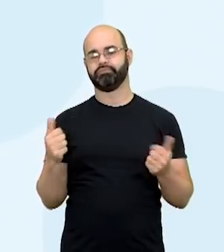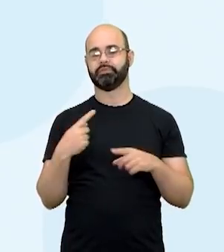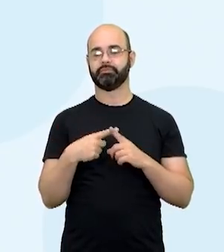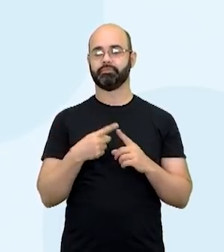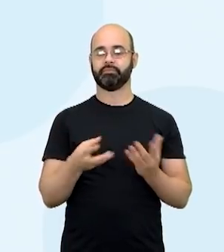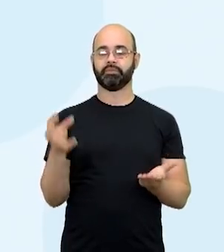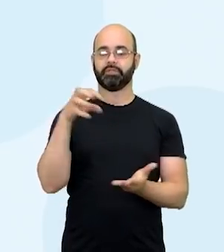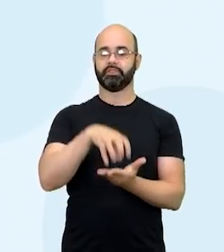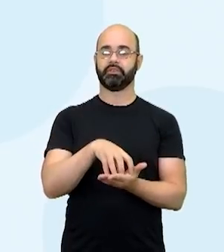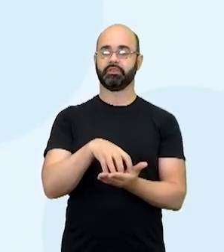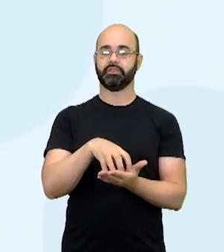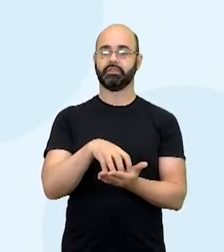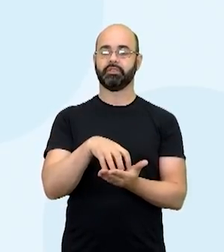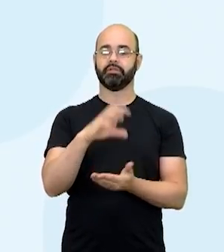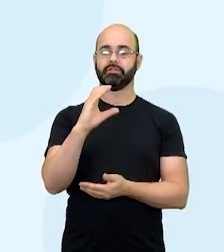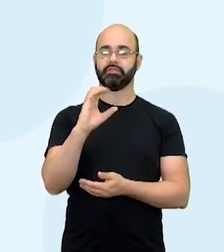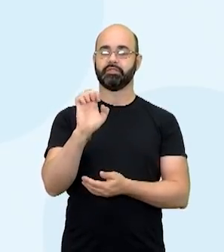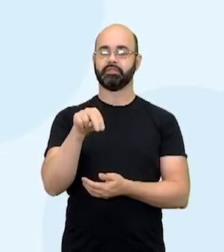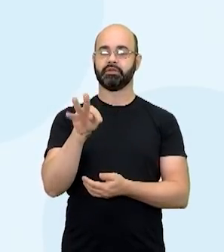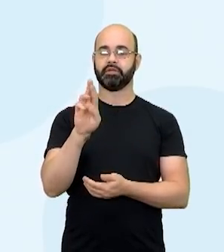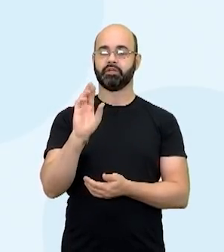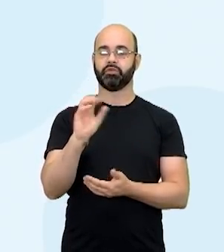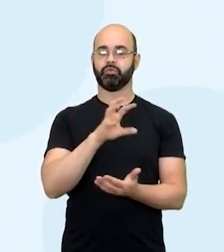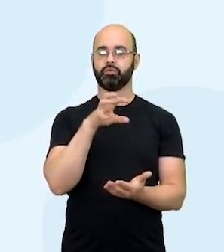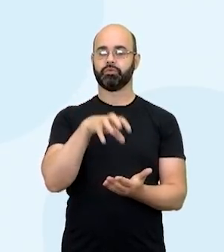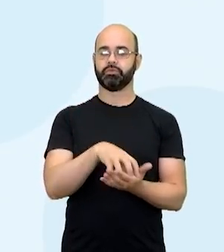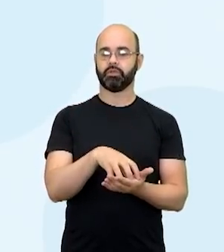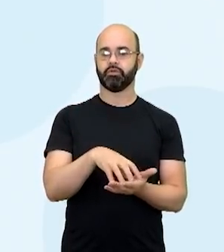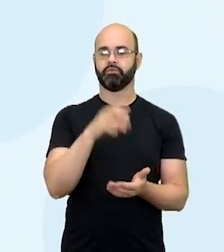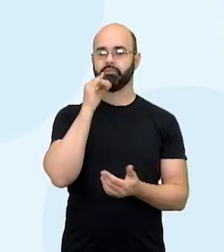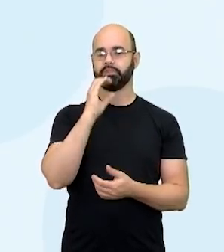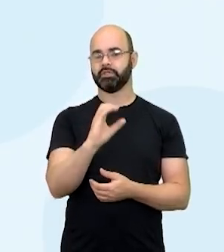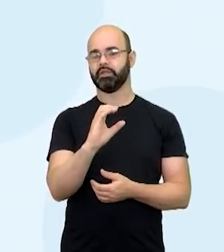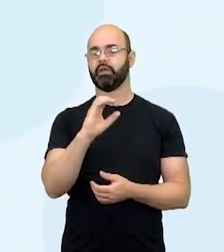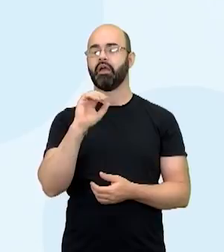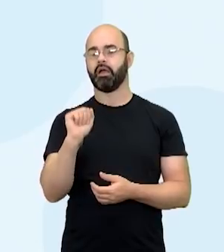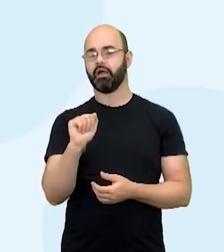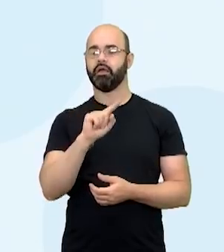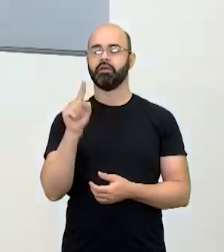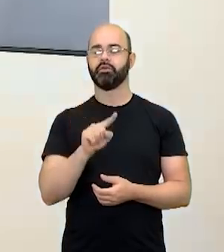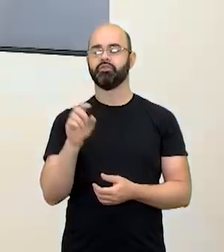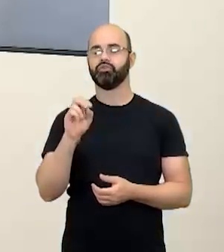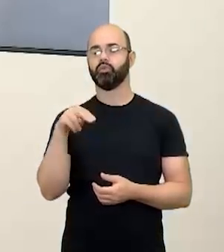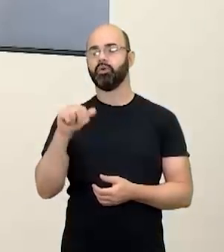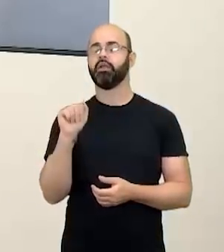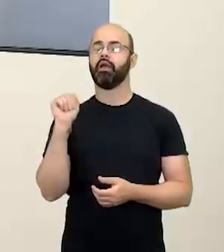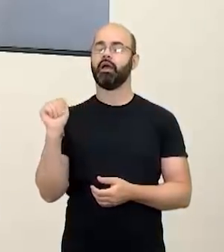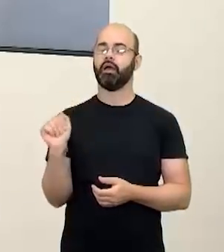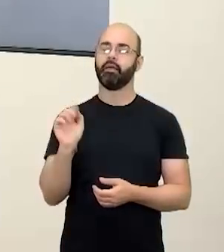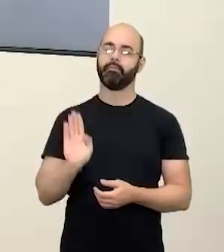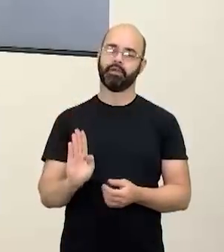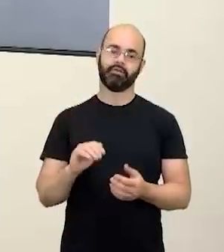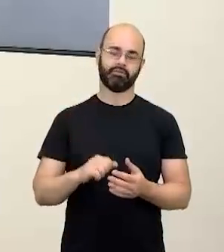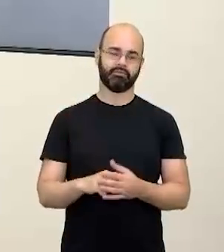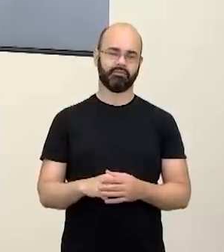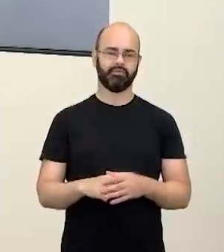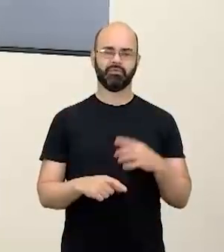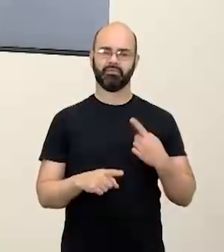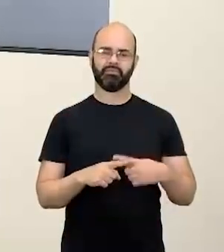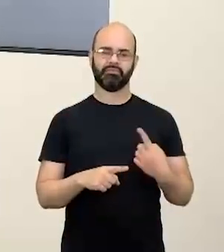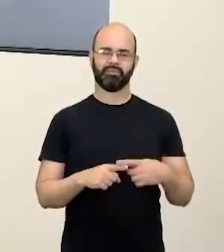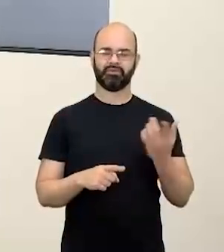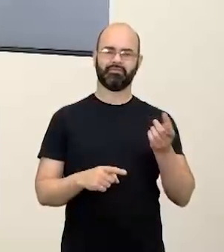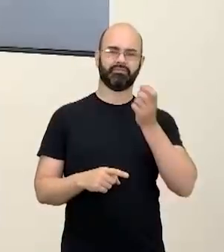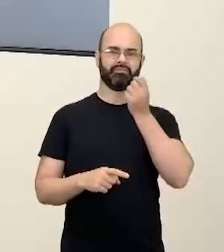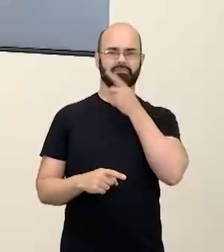pelos centros, né, que aparece aí Centro Regional C, A e as zonas A e B. Porque na realidade não tinha muito sentido